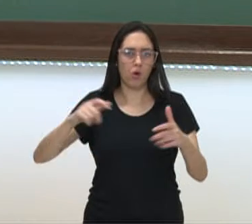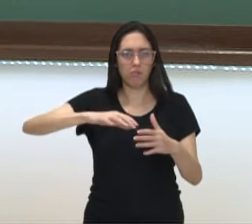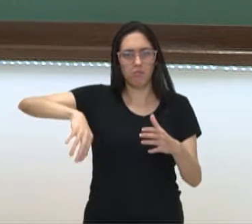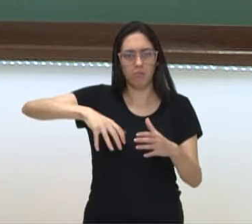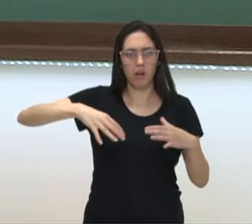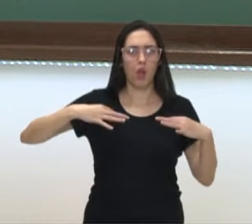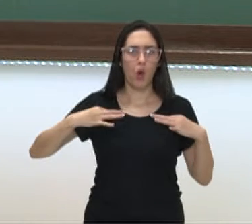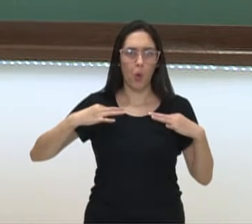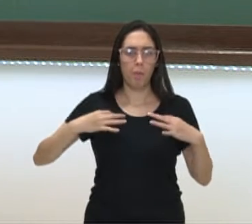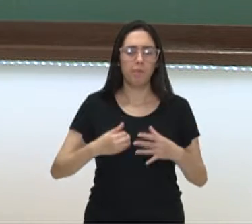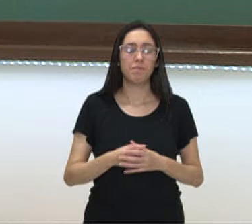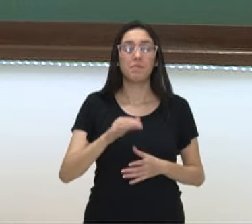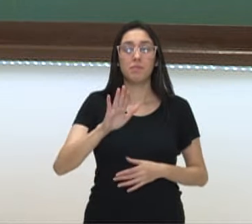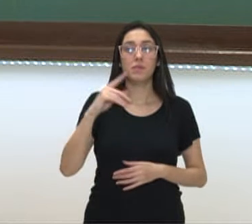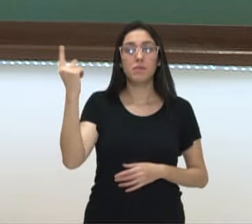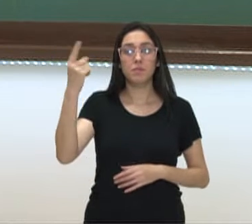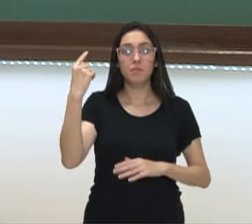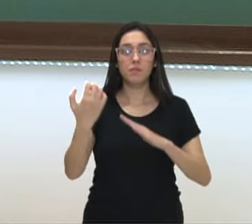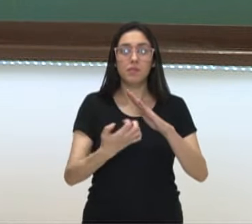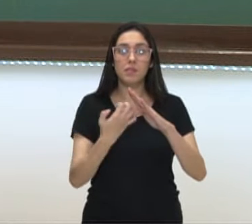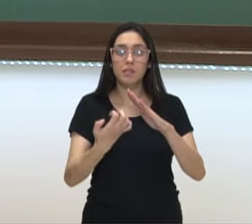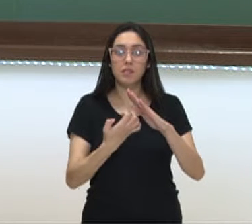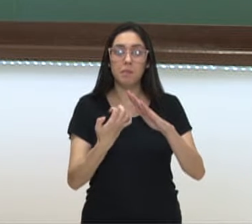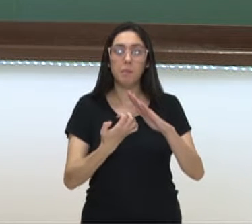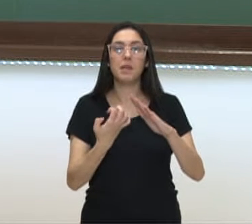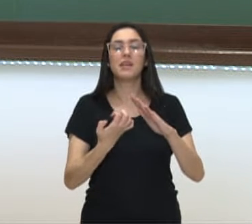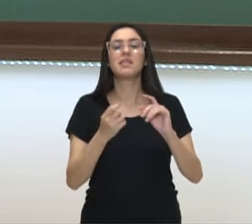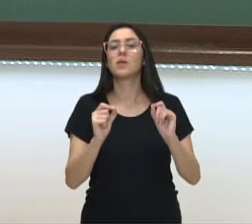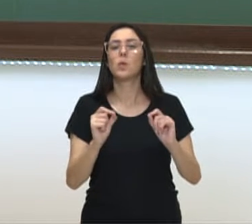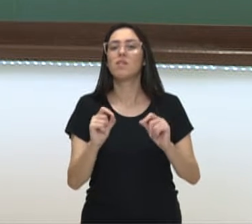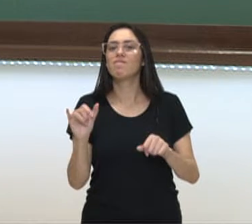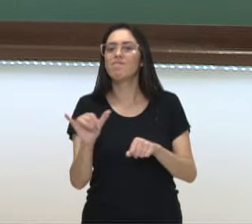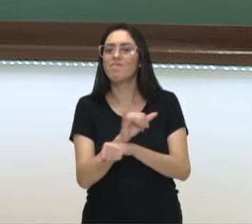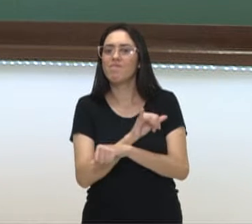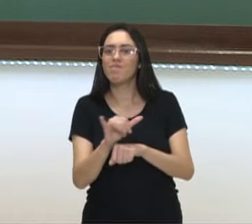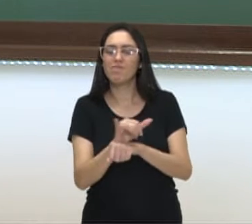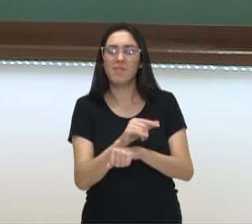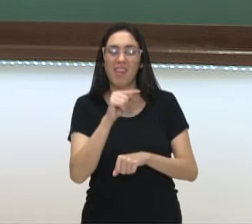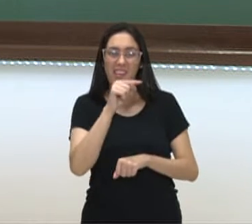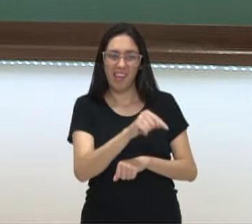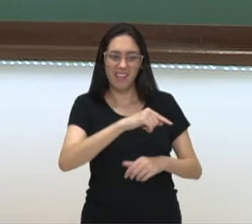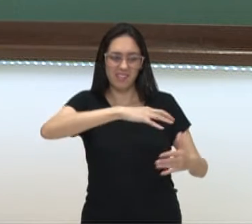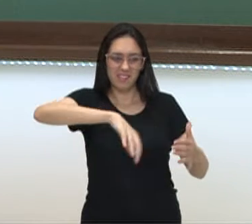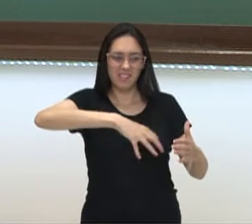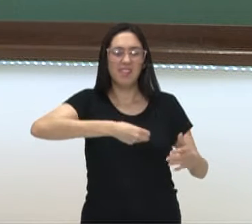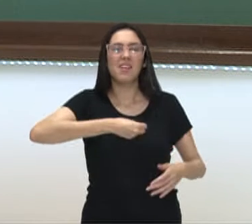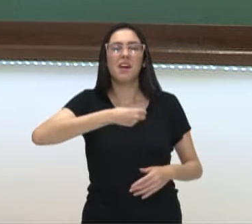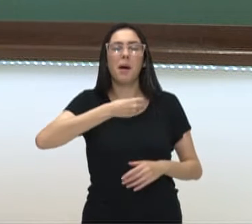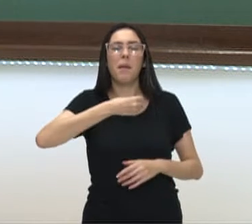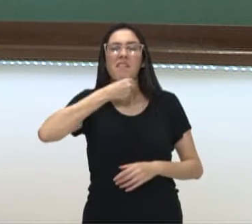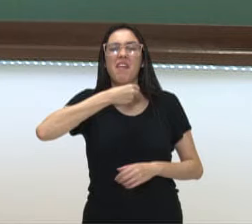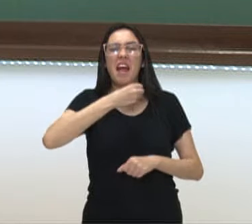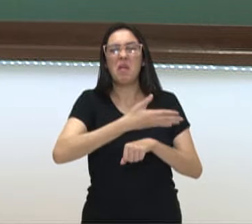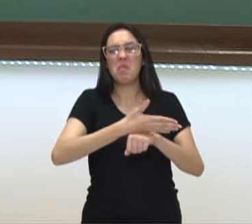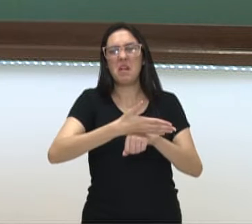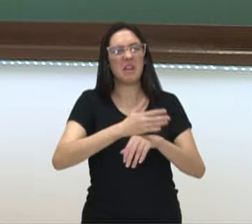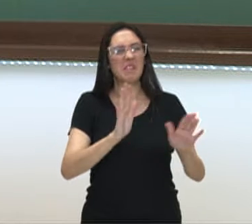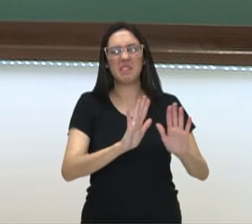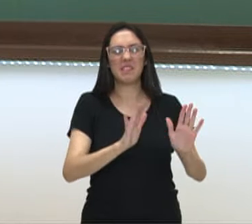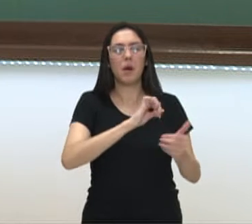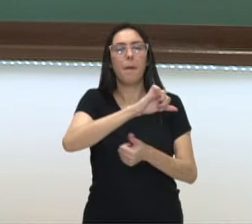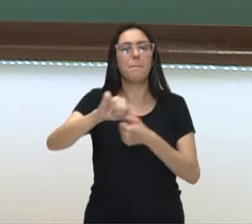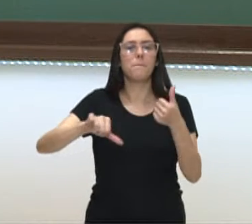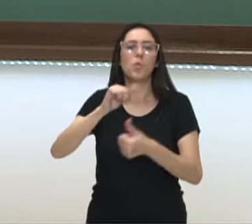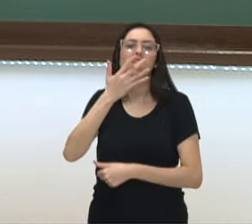para fazer com que aqueles produtos brancos tenham um aspecto de velho, lançam produtos em outras cores, como por